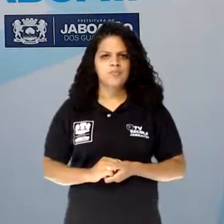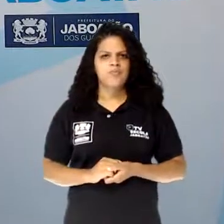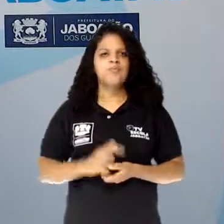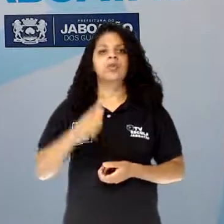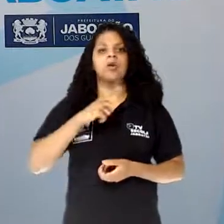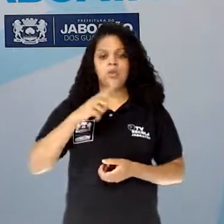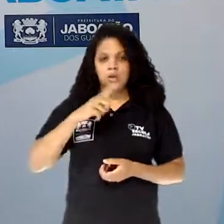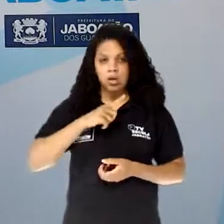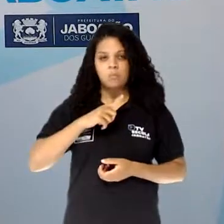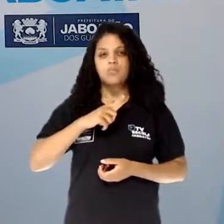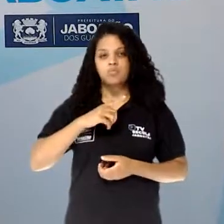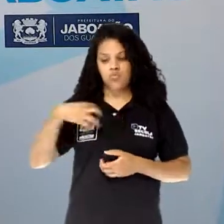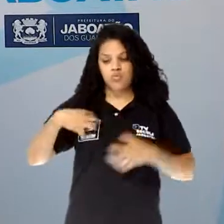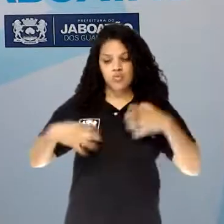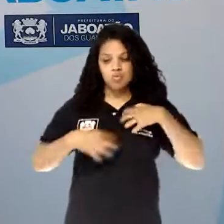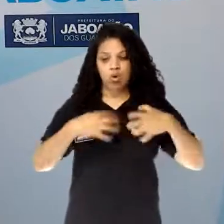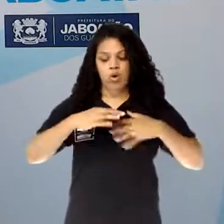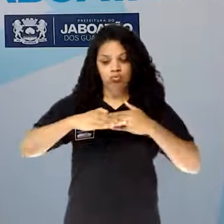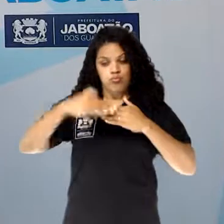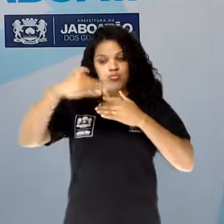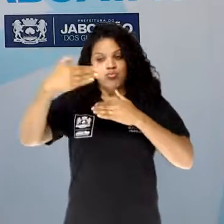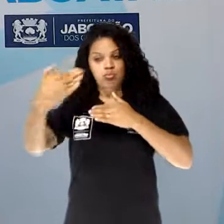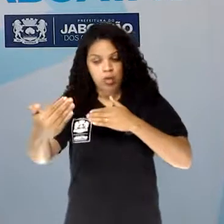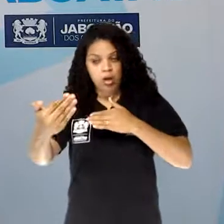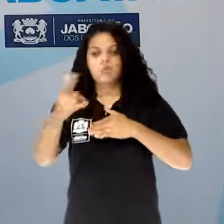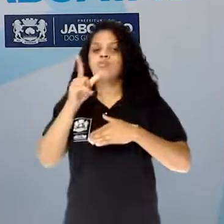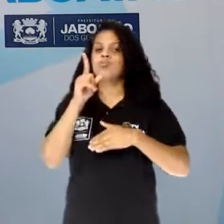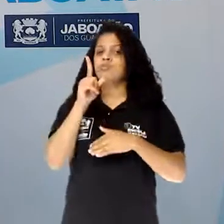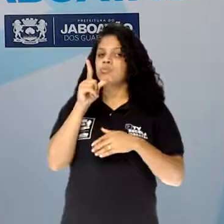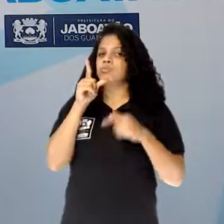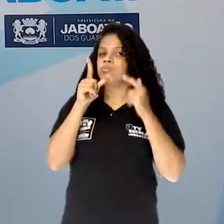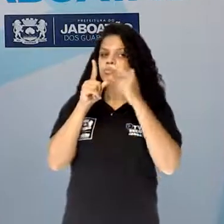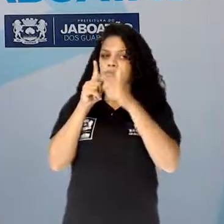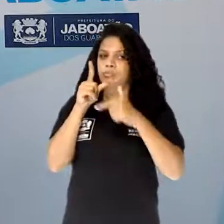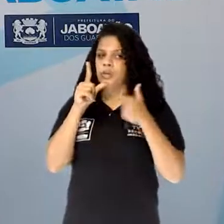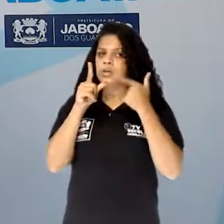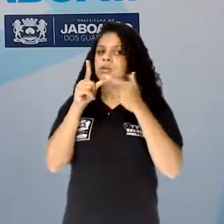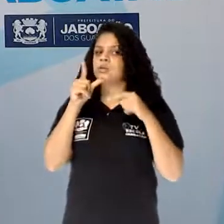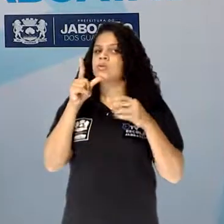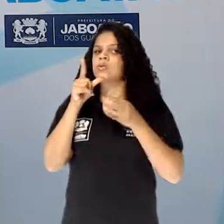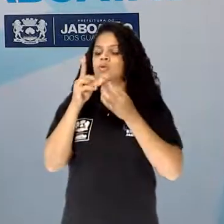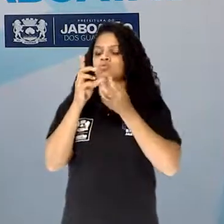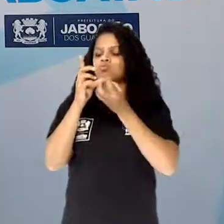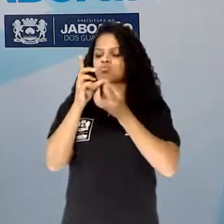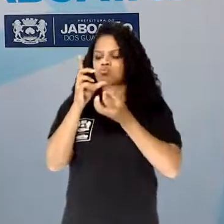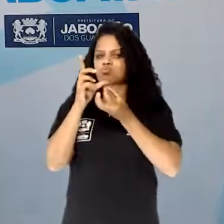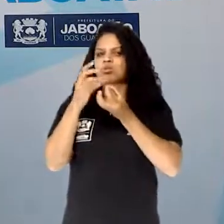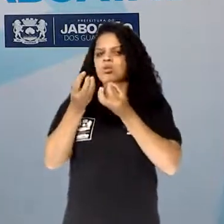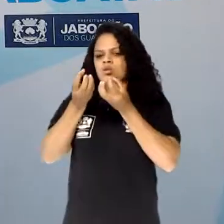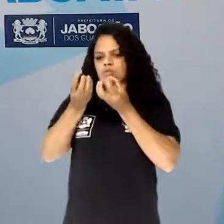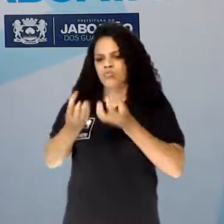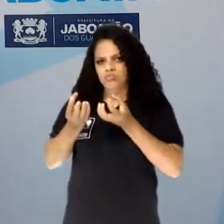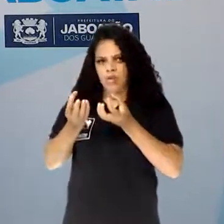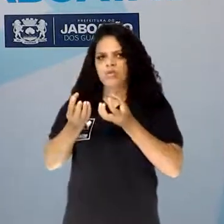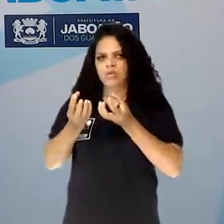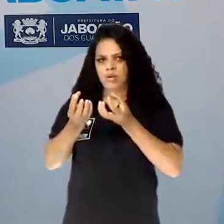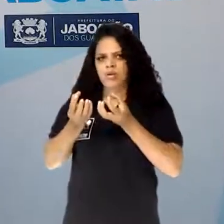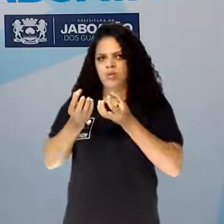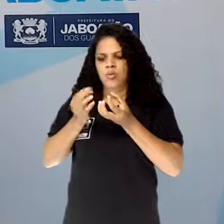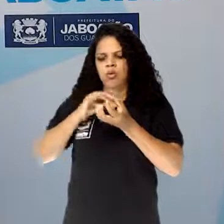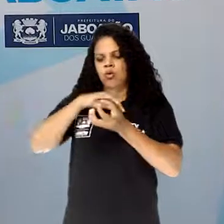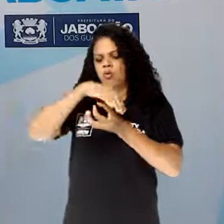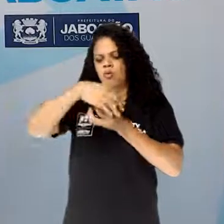órgãos externos, o pênis e os testículos são envoltos aqui pelo escroto, tá? O